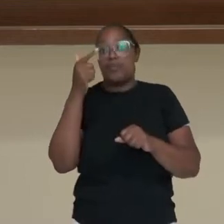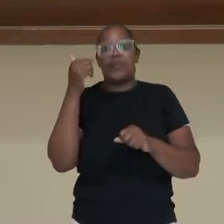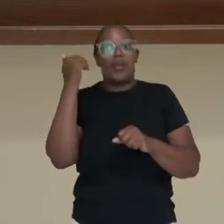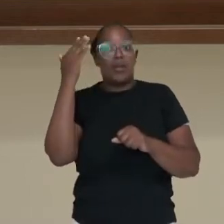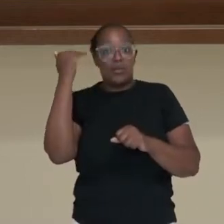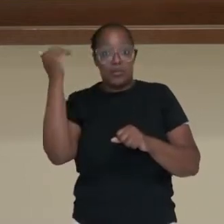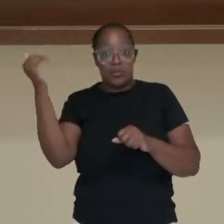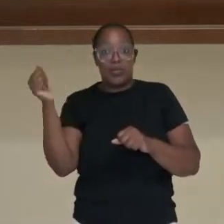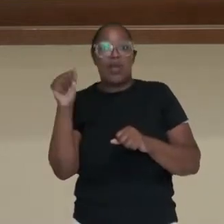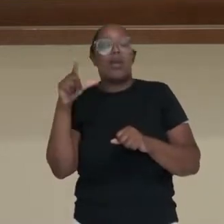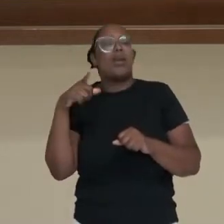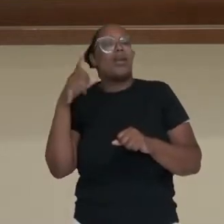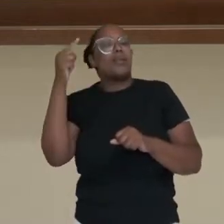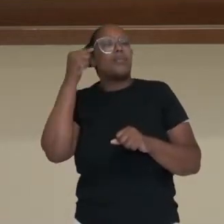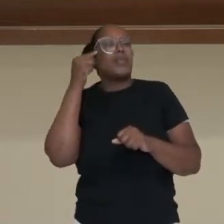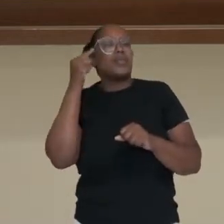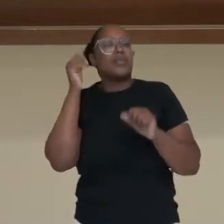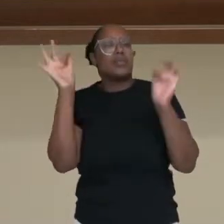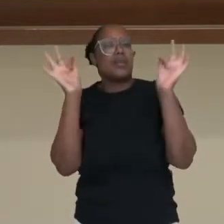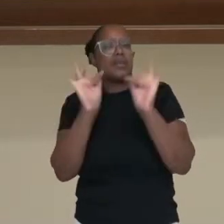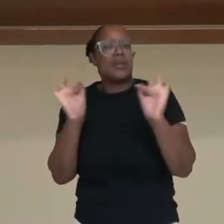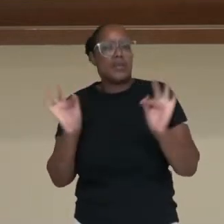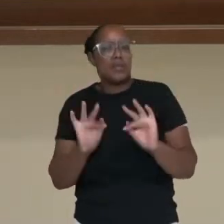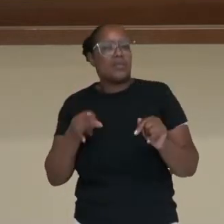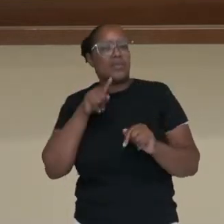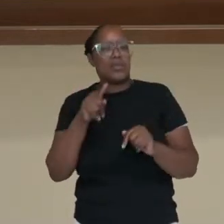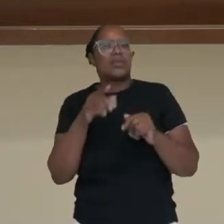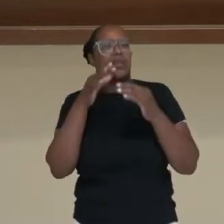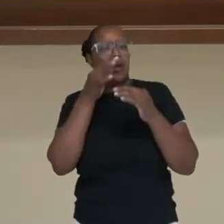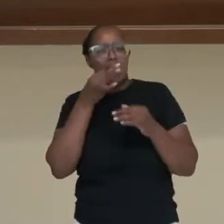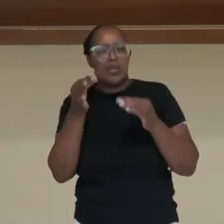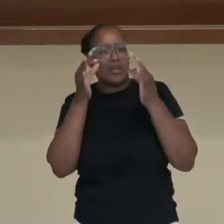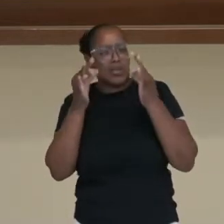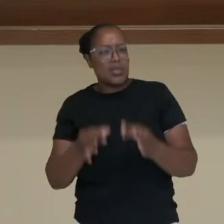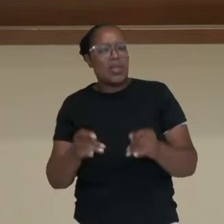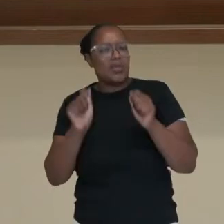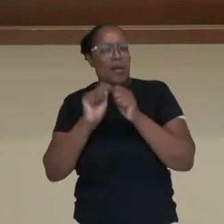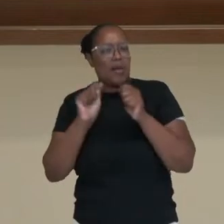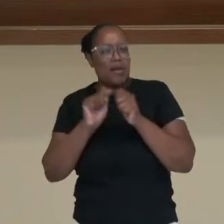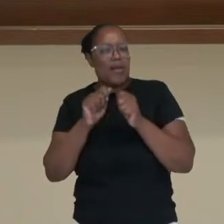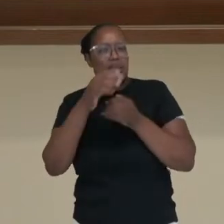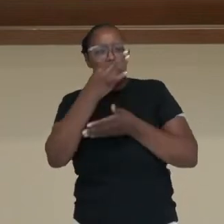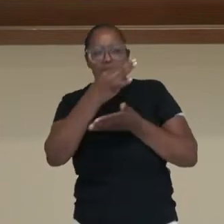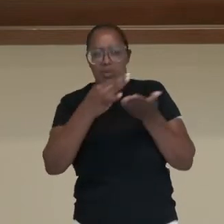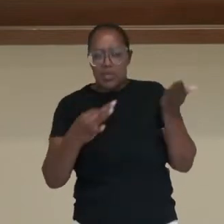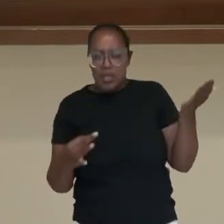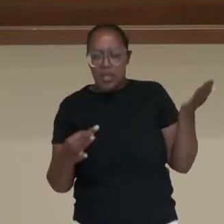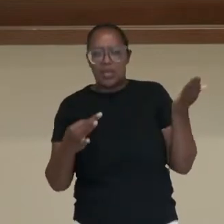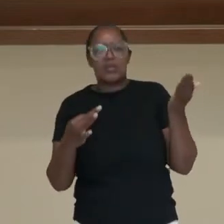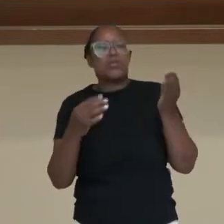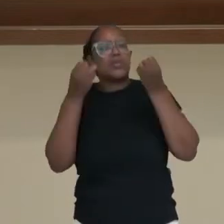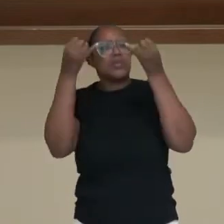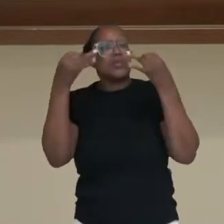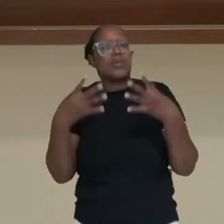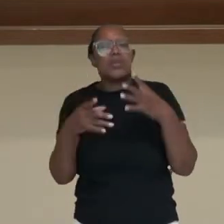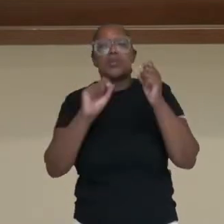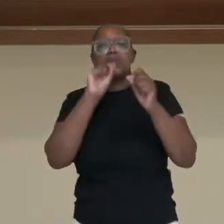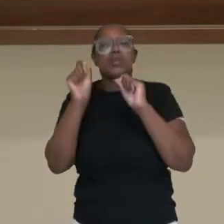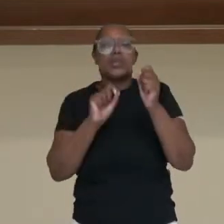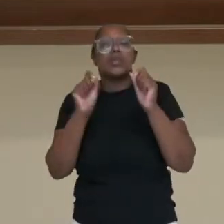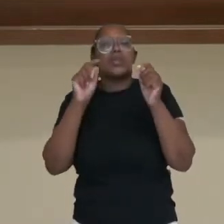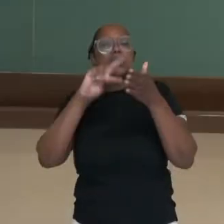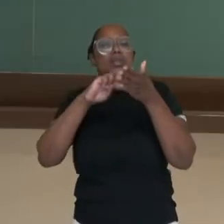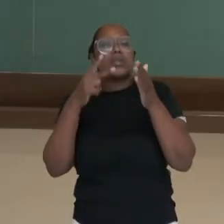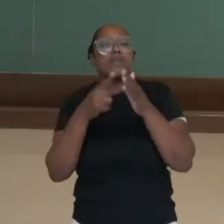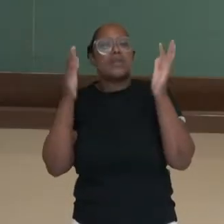a felicidade. Você concorda com o filósofo? Faça um texto refletindo sobre a felicidade e a finalidade da